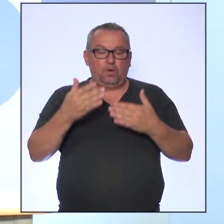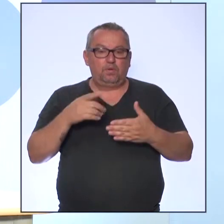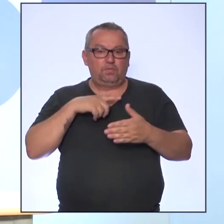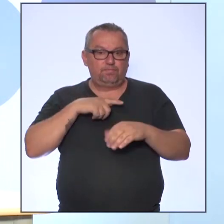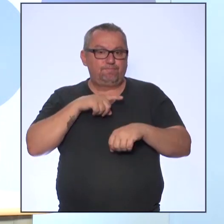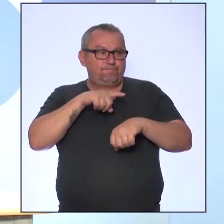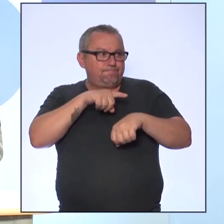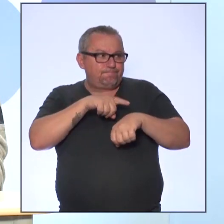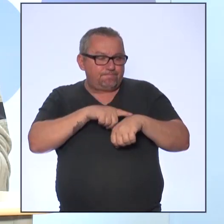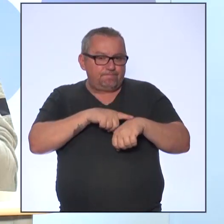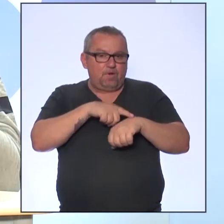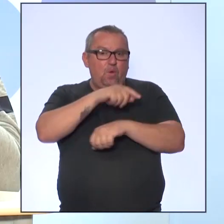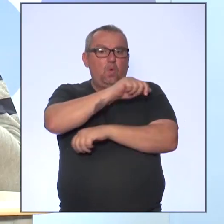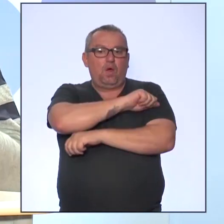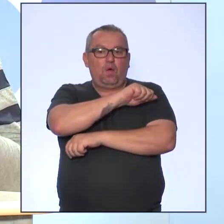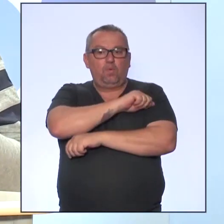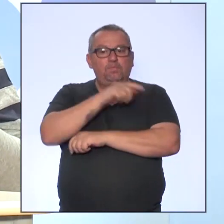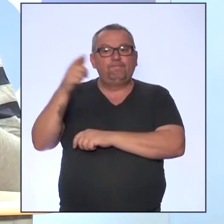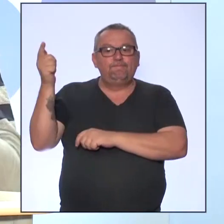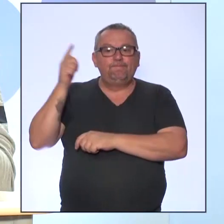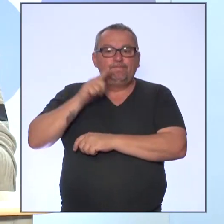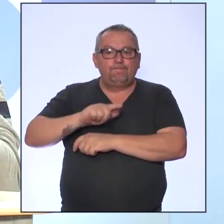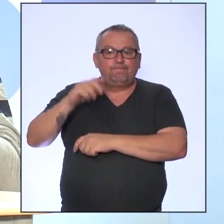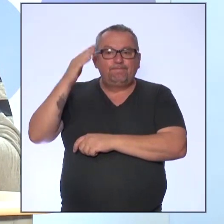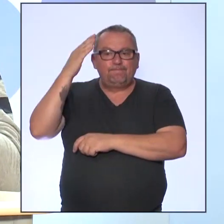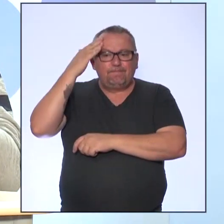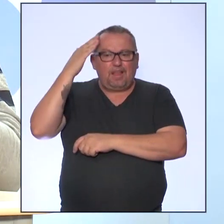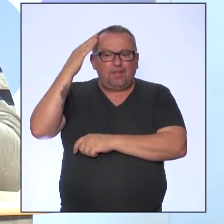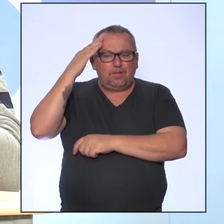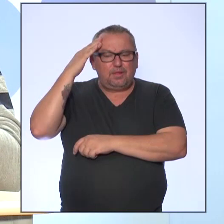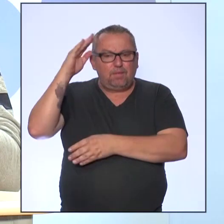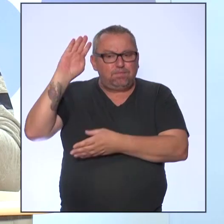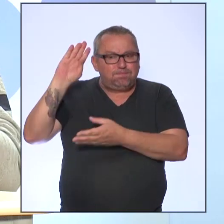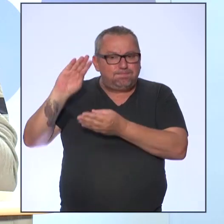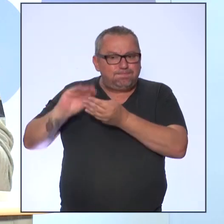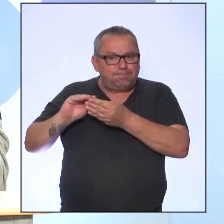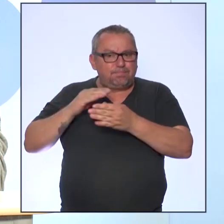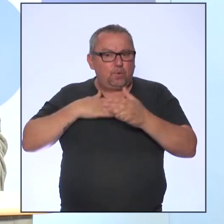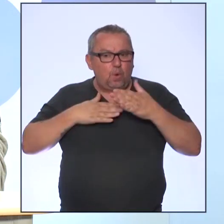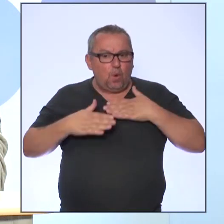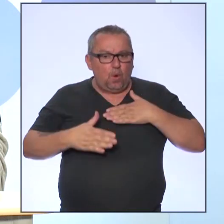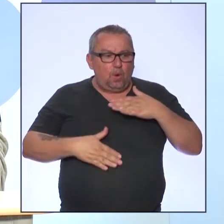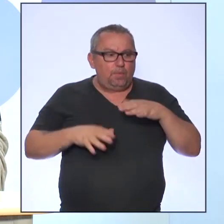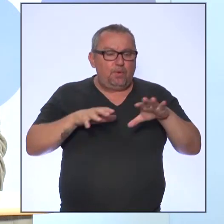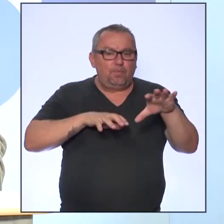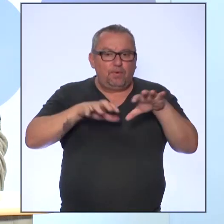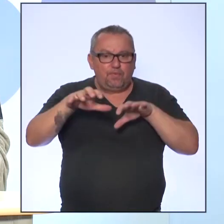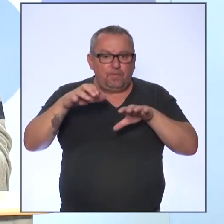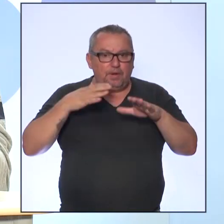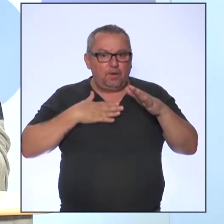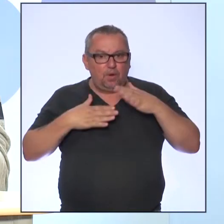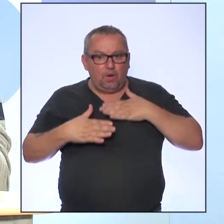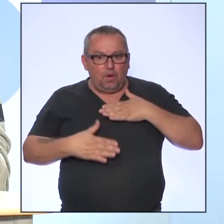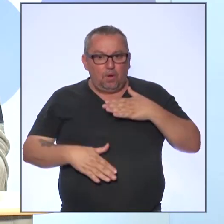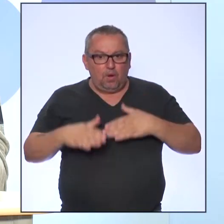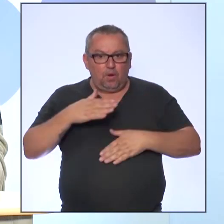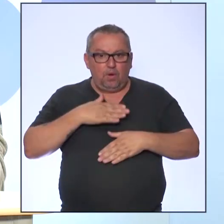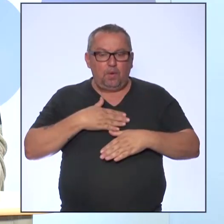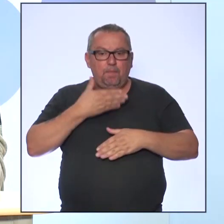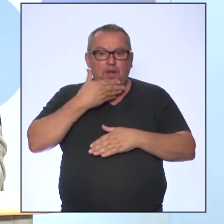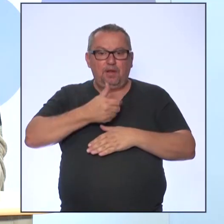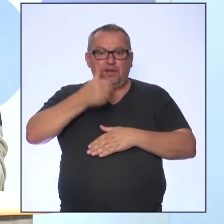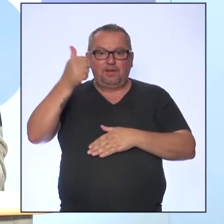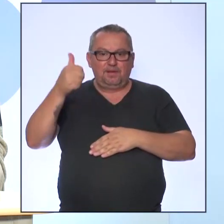que o aluno compreendeu o seu corpo e o movimento corporal que ele está fazendo, melhorando o seu